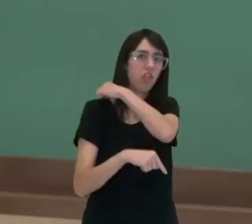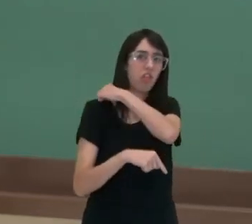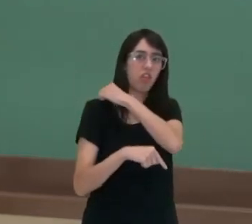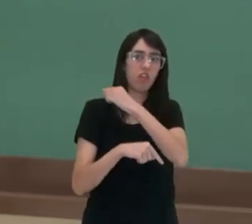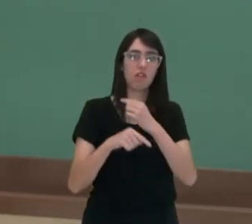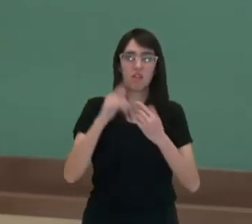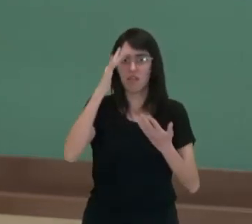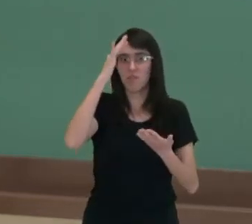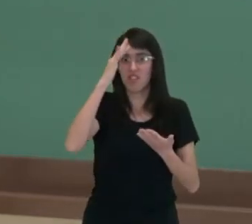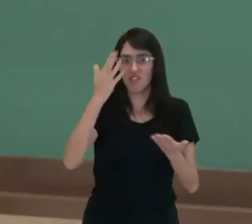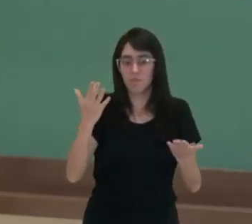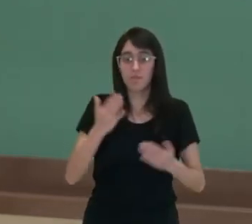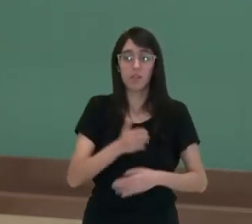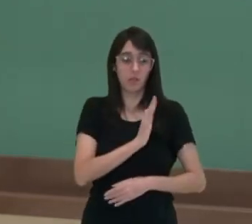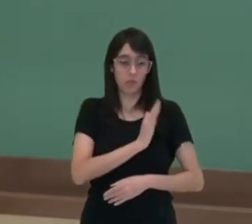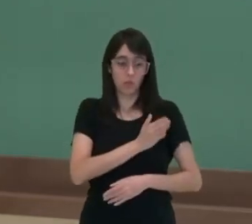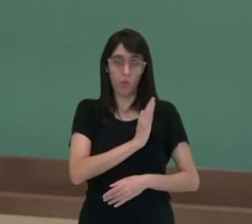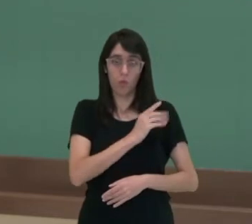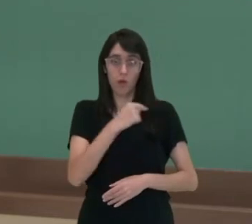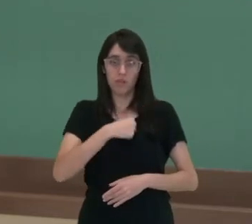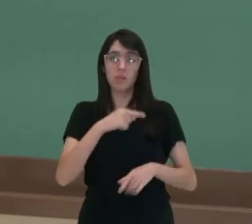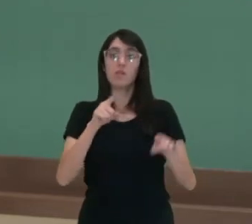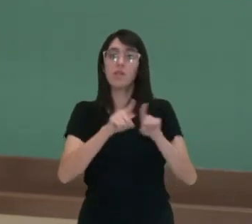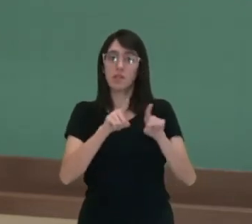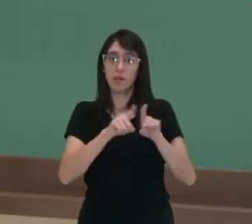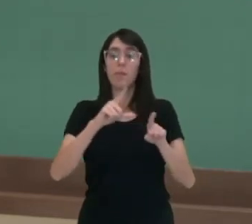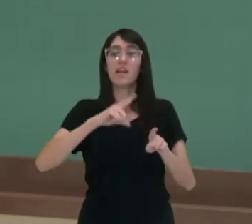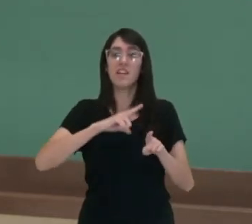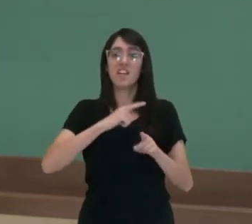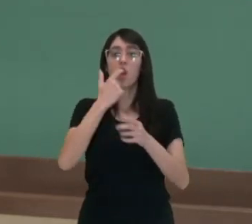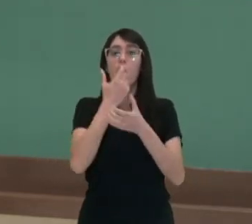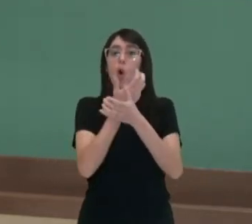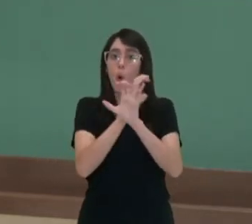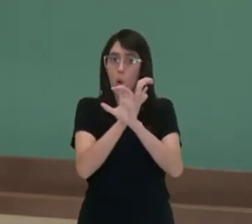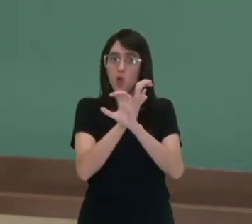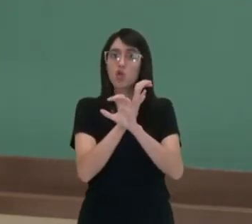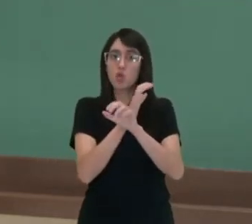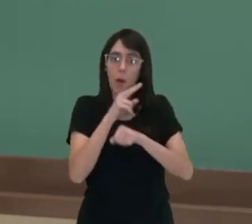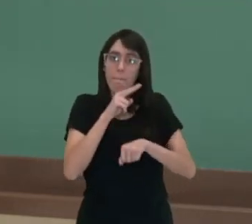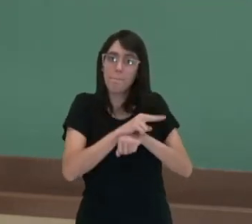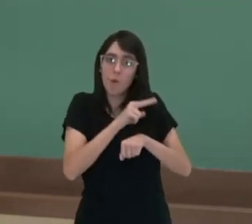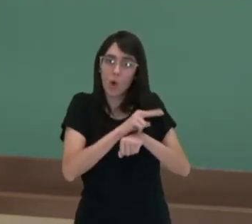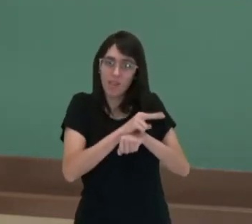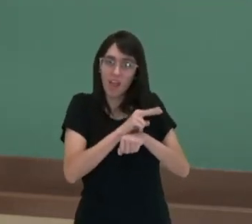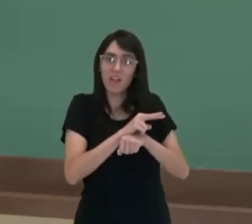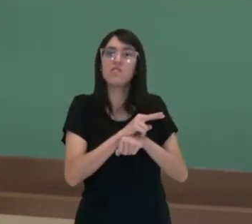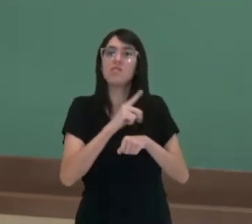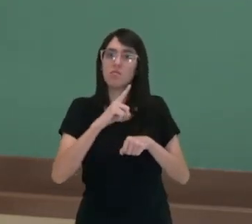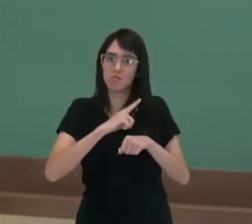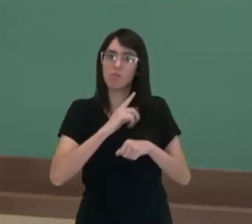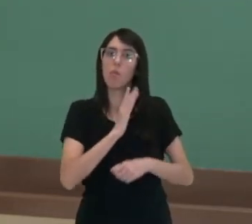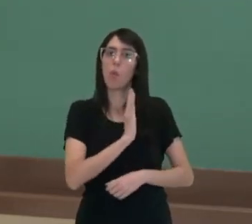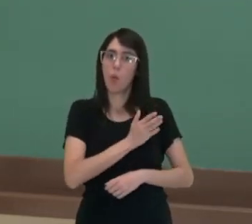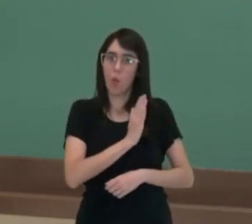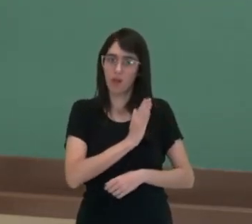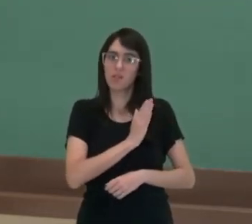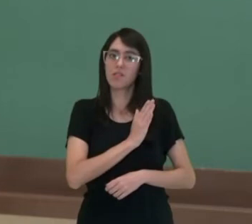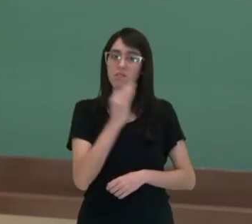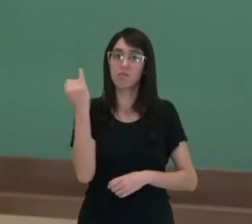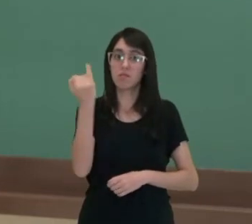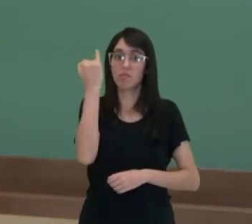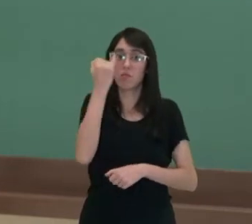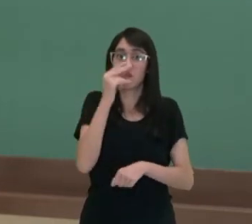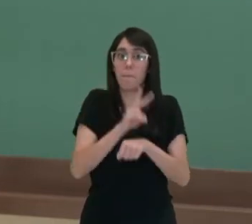O nosso coração, nós temos um osso aqui chamado osso externo, então ele acaba protegendo também o coração. Então ele tem essa função